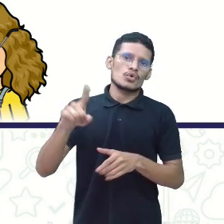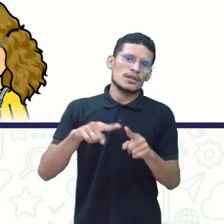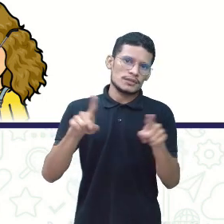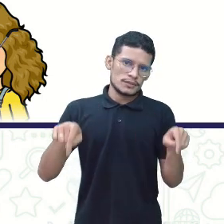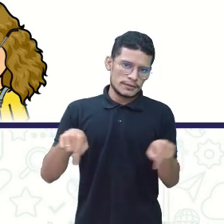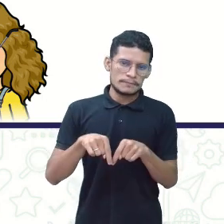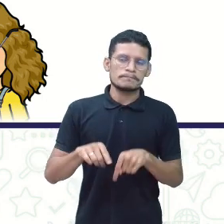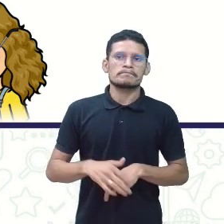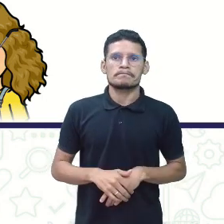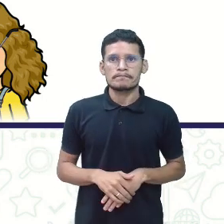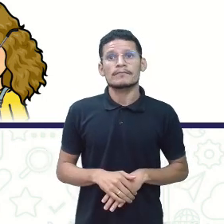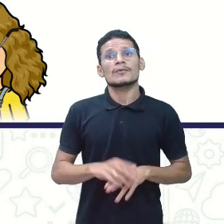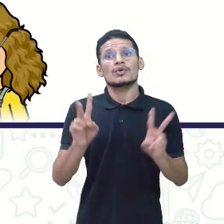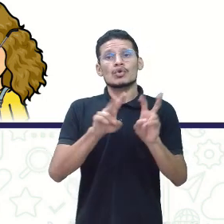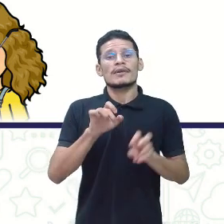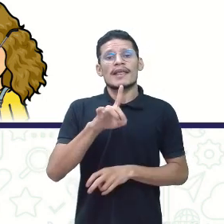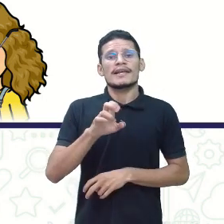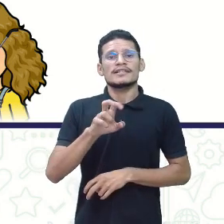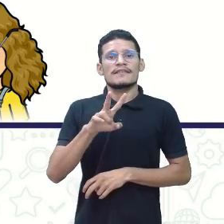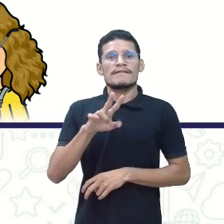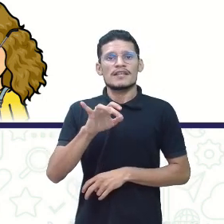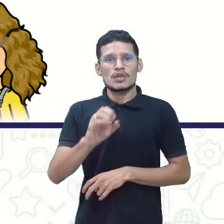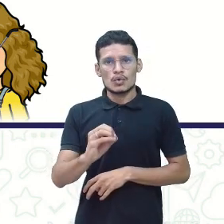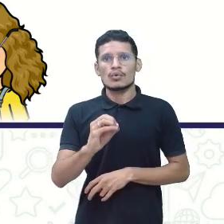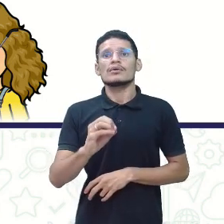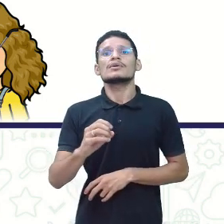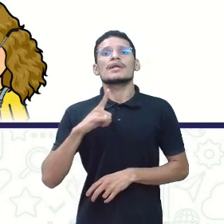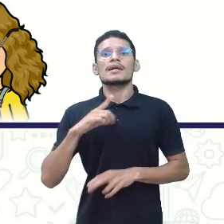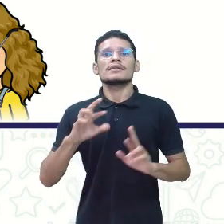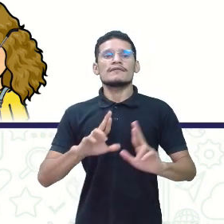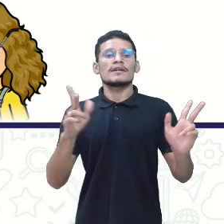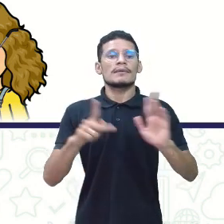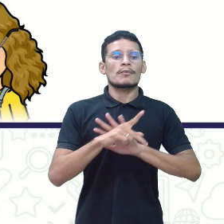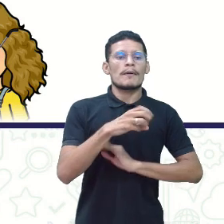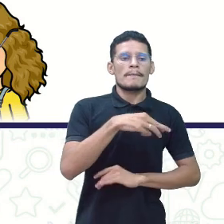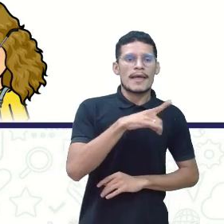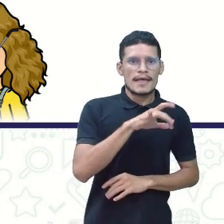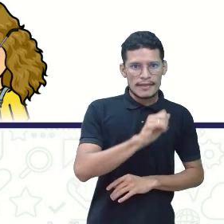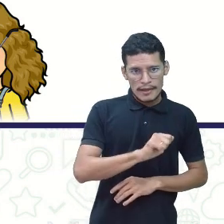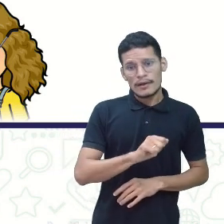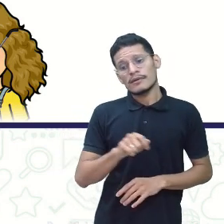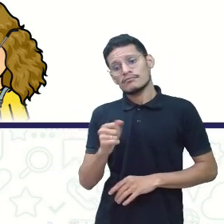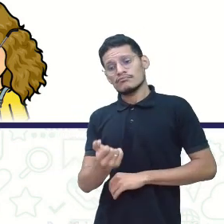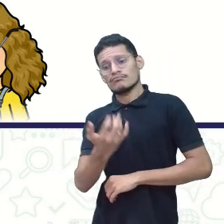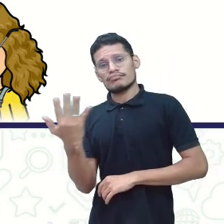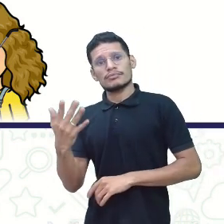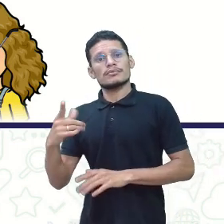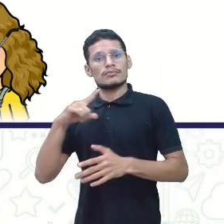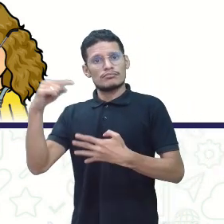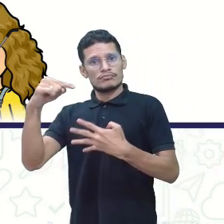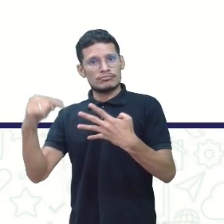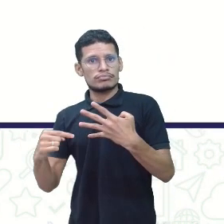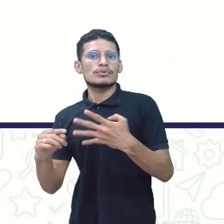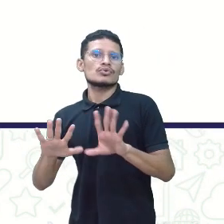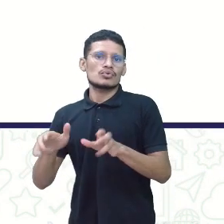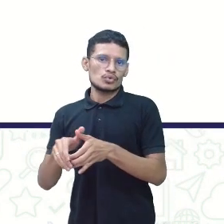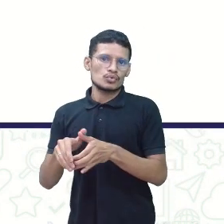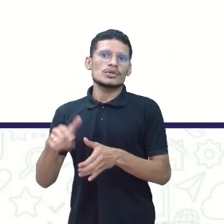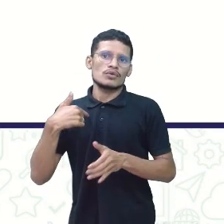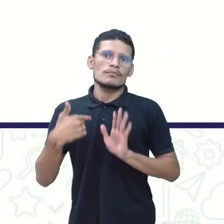certo? No caso do desvio, a gente vai observar que é a diferença entre a média e os elementos do conjunto, e é nesse que eu vou focar